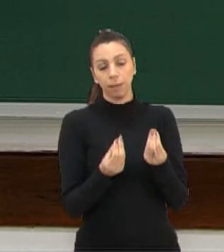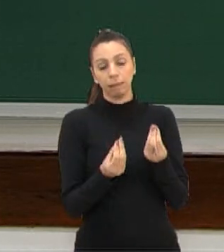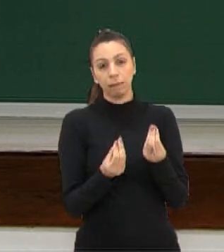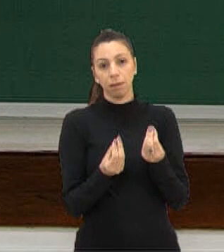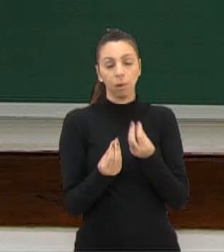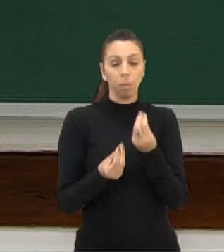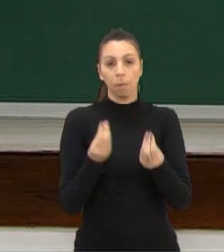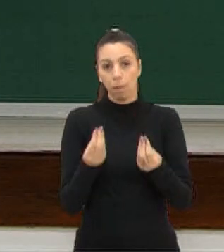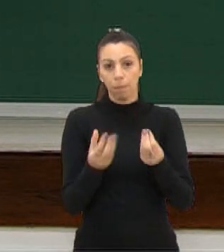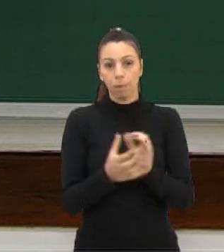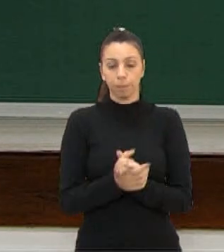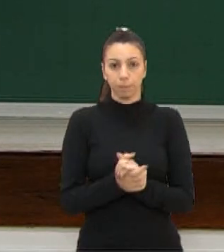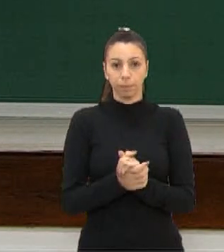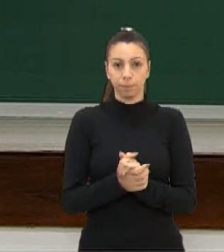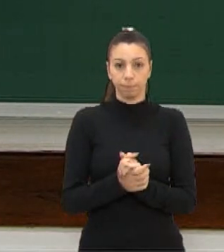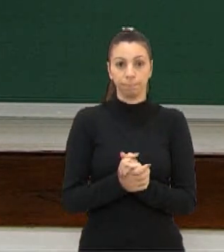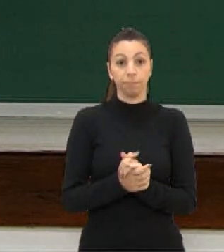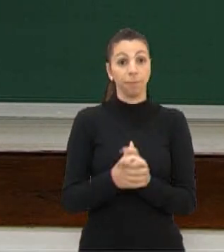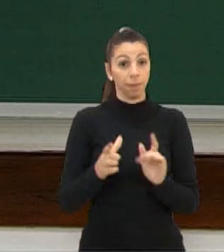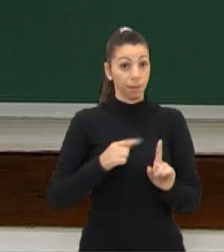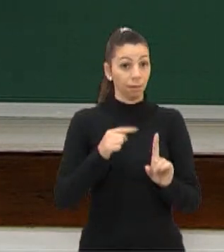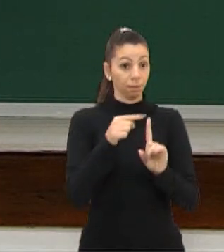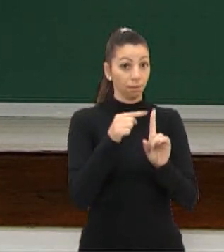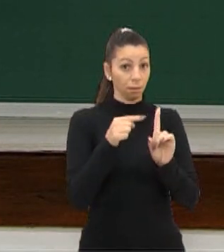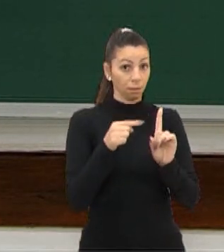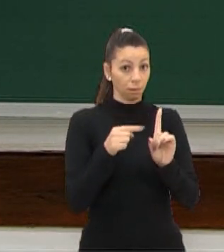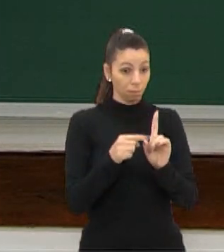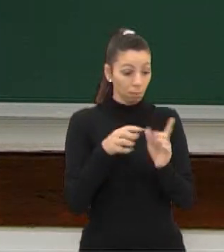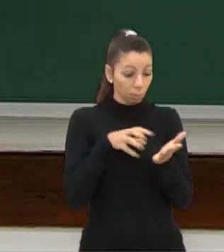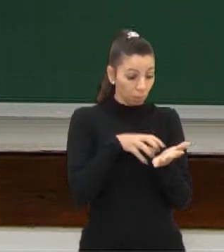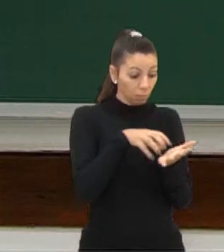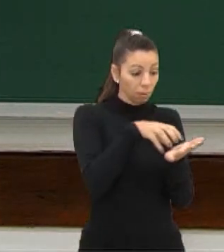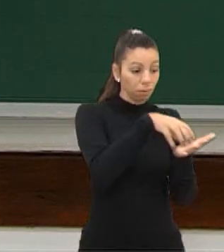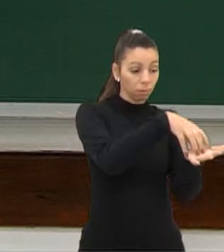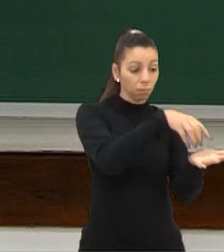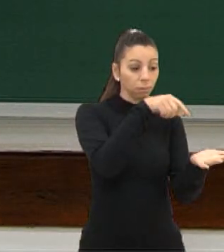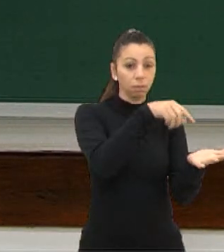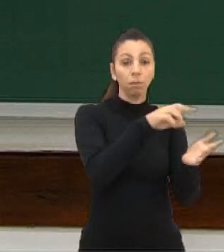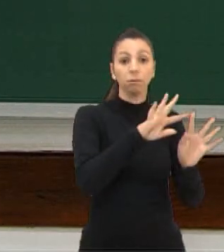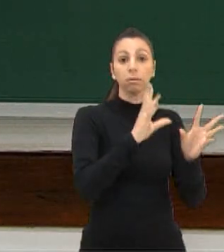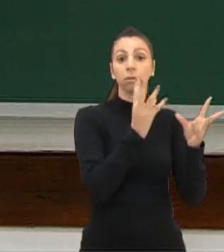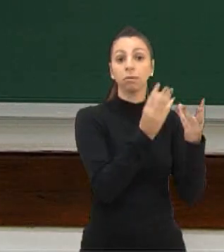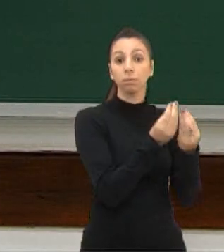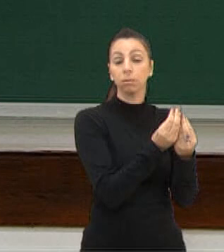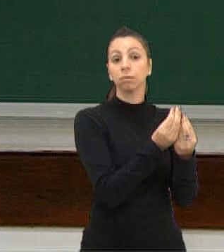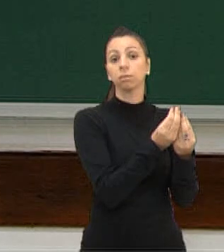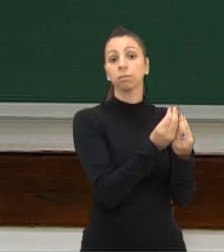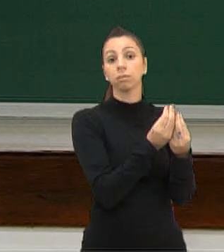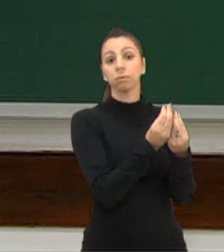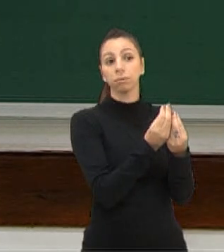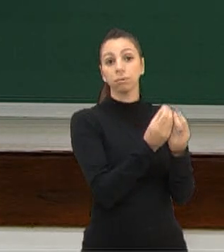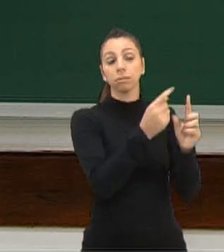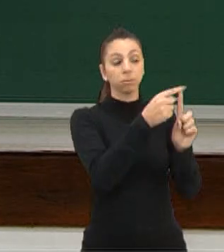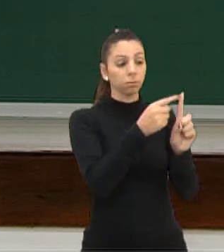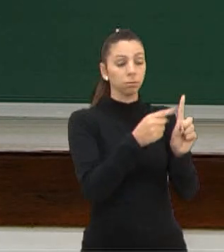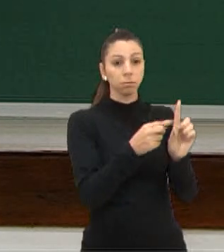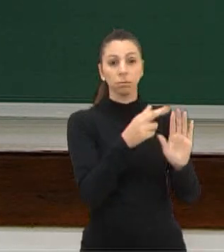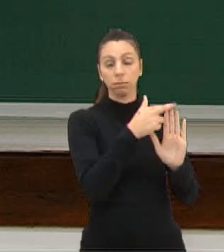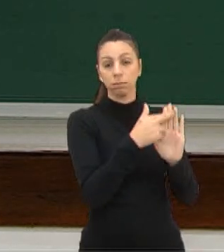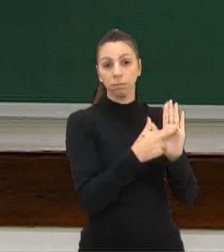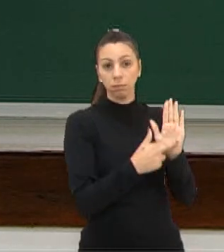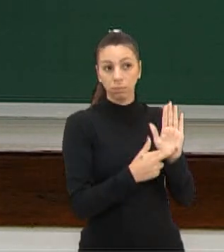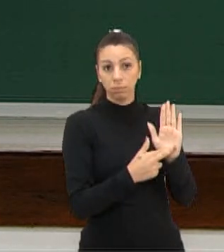Algum tipo de família você tem. Porque a gente vai lembrar que a instituição família também, ela requer alguns tipos de